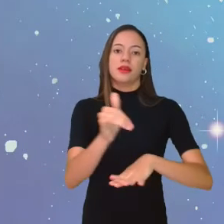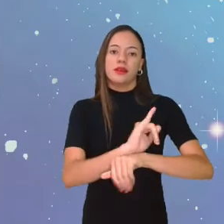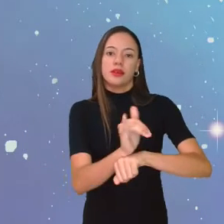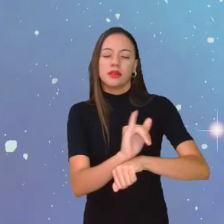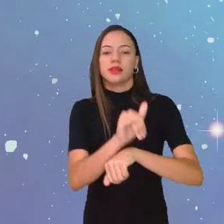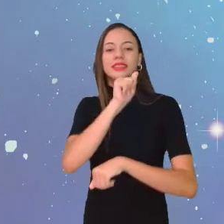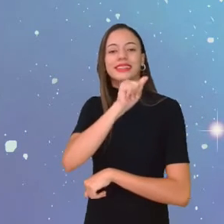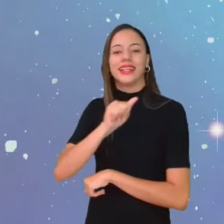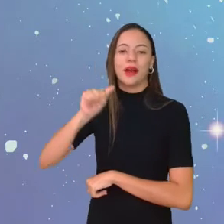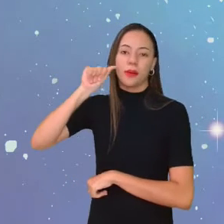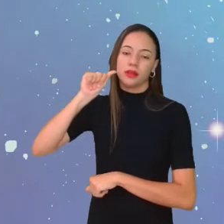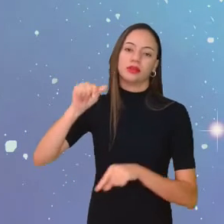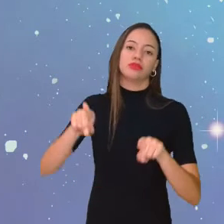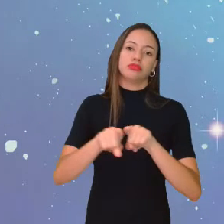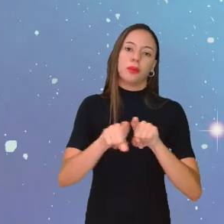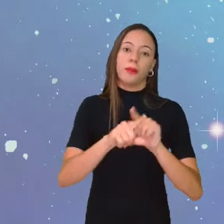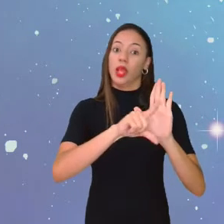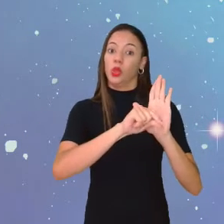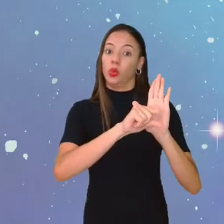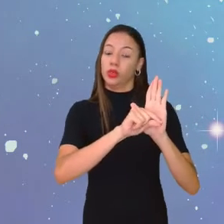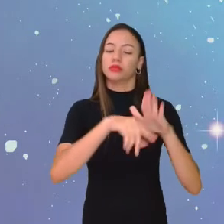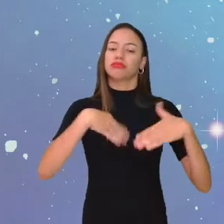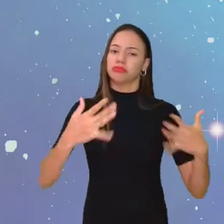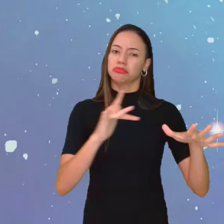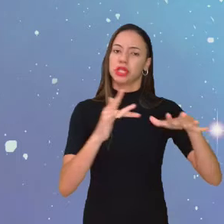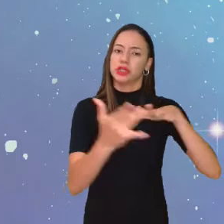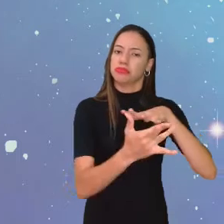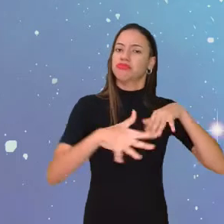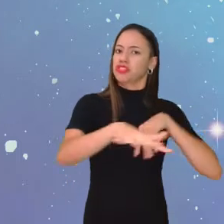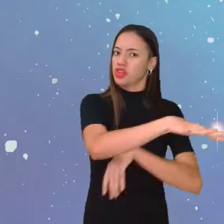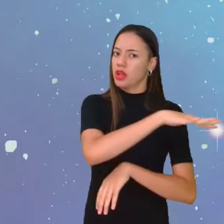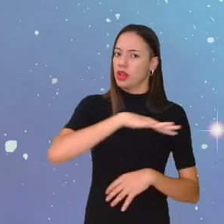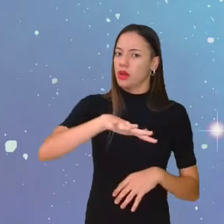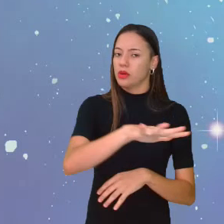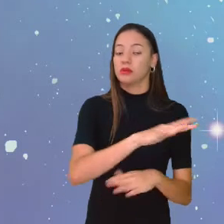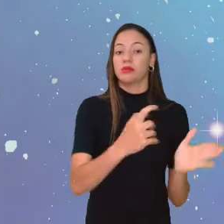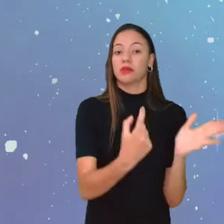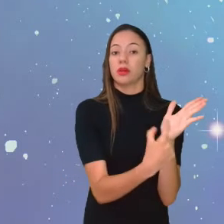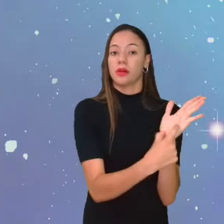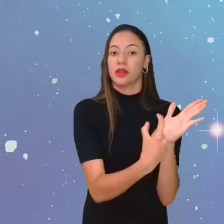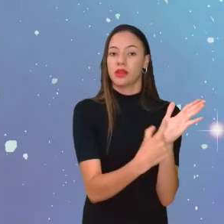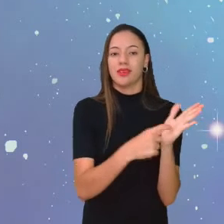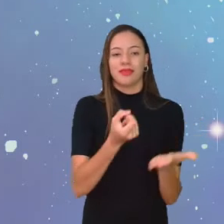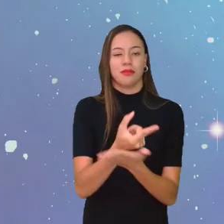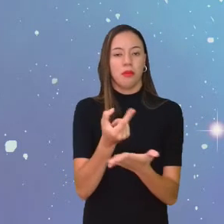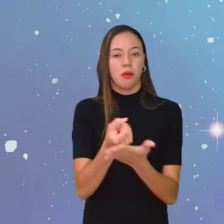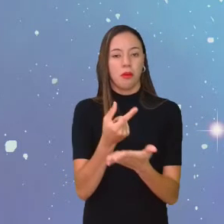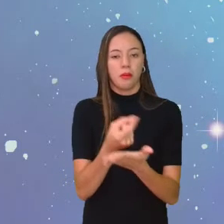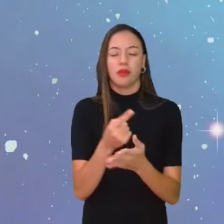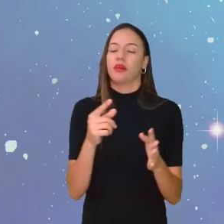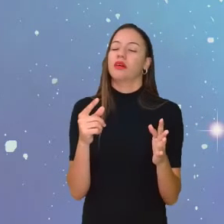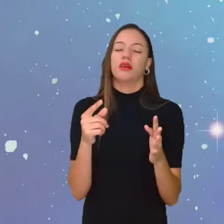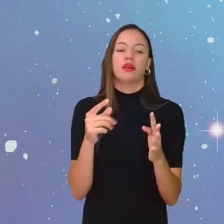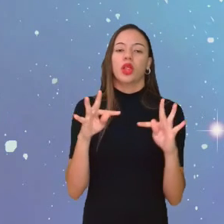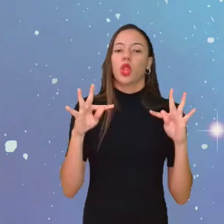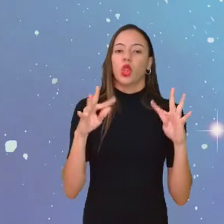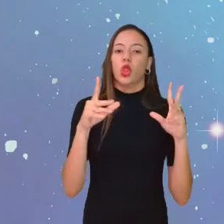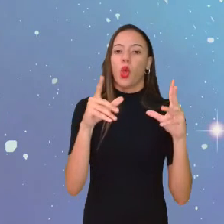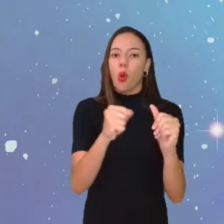Amazon, Twitter, ou seja, as redes sociais de uma maneira geral, né? Os aplicativos de e-commerce. Então, todas